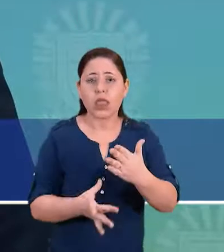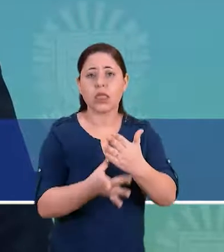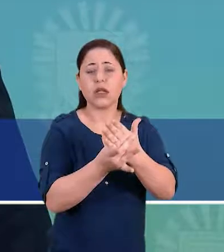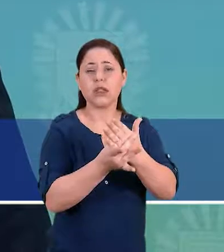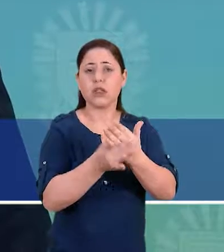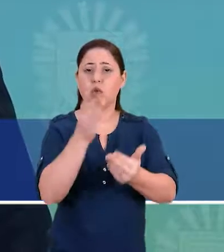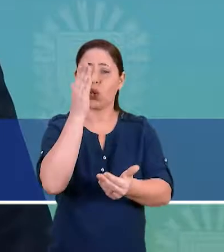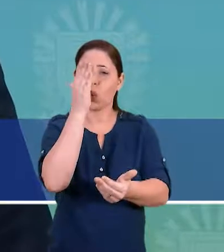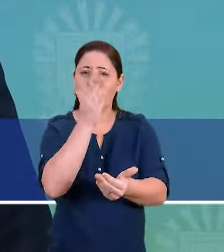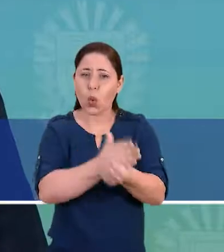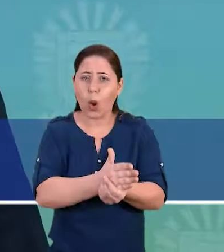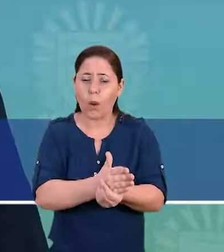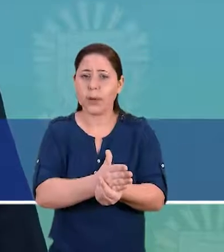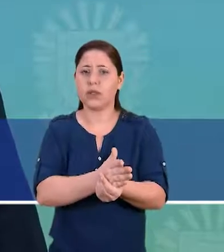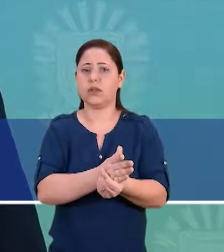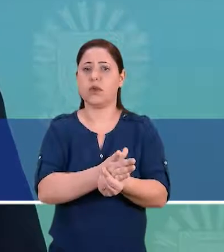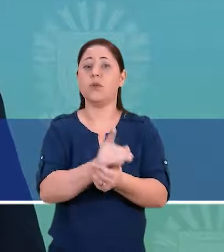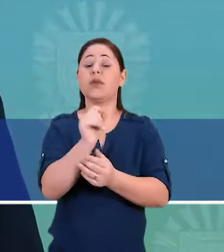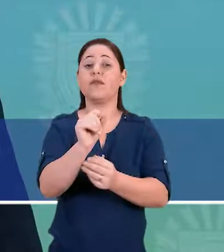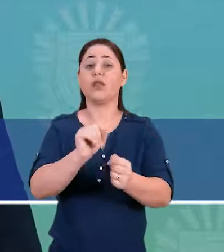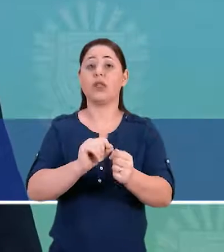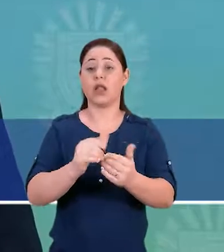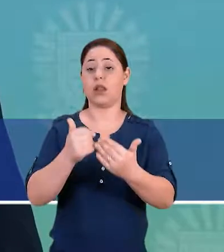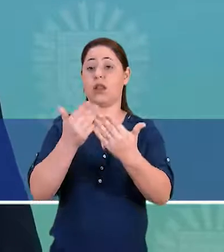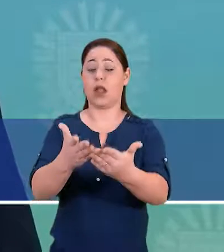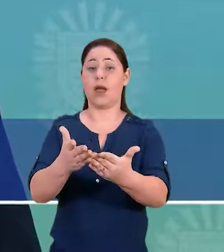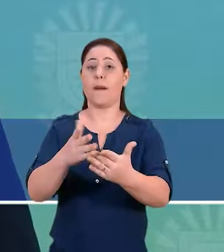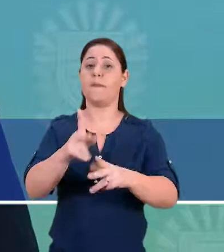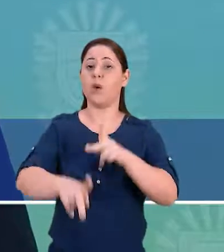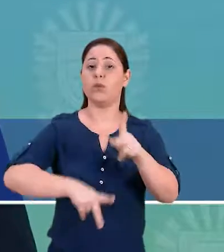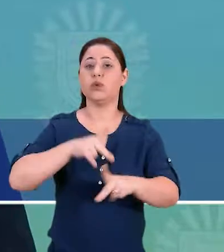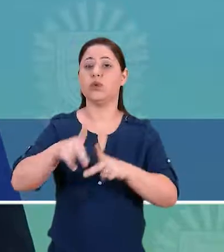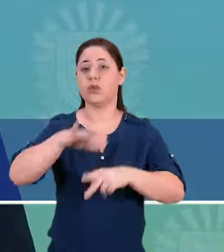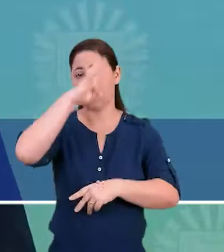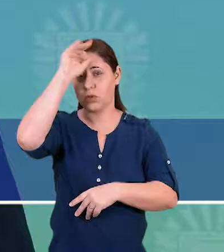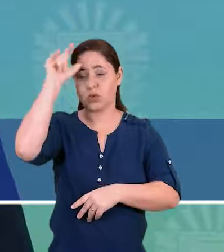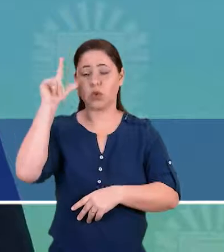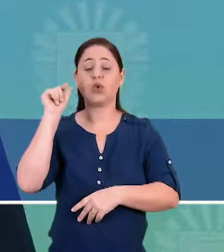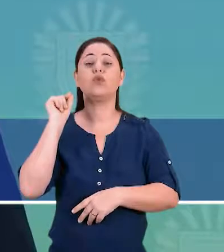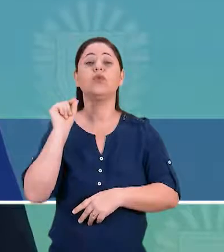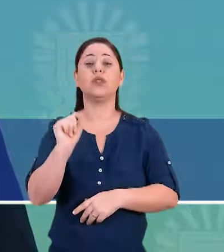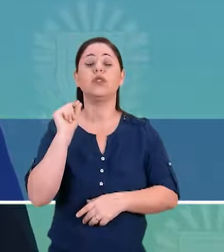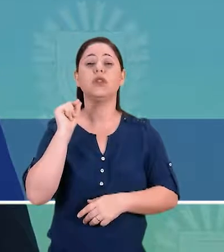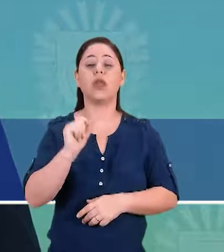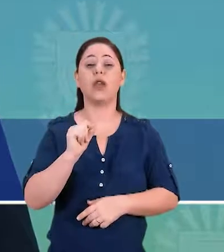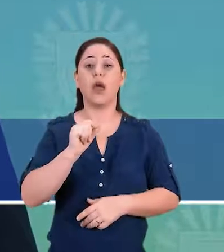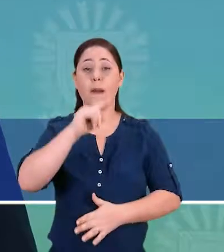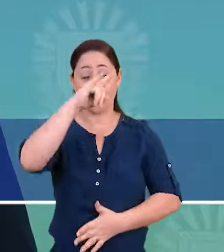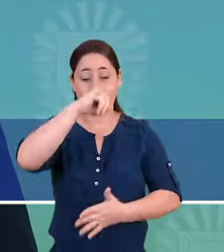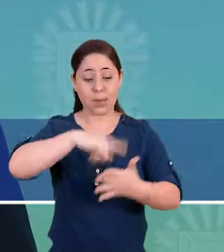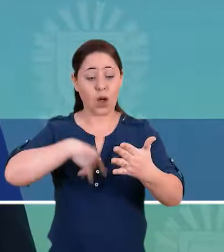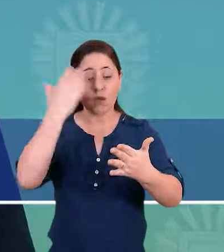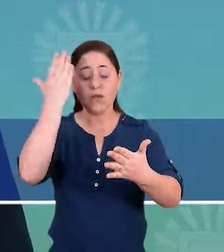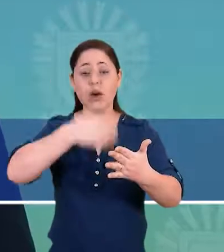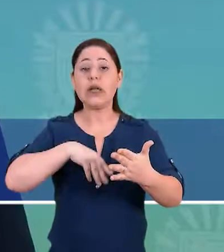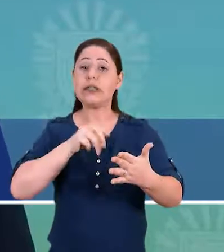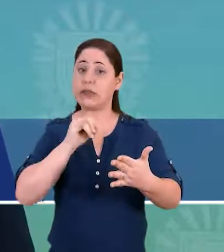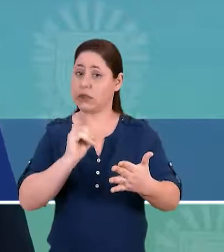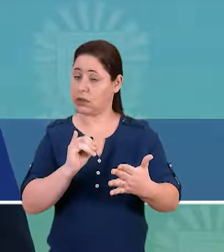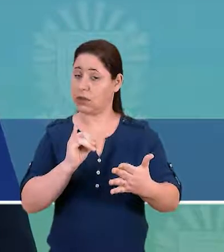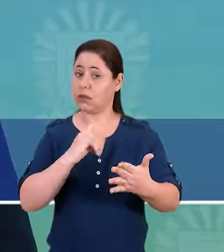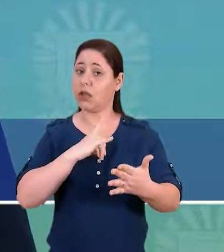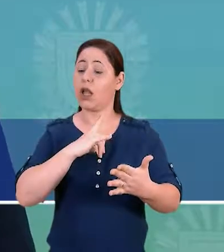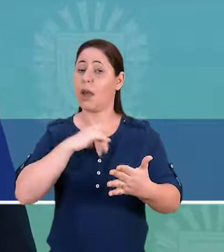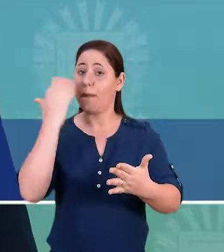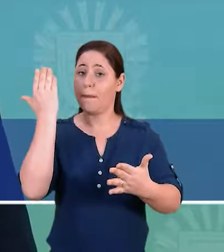anexando documentação para devolver à população de Mato Grosso do Sul que, porventura, se